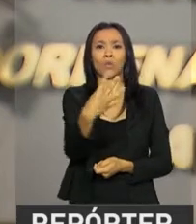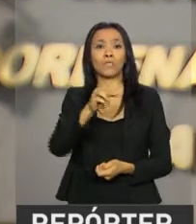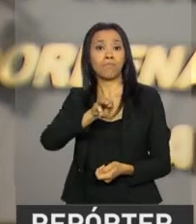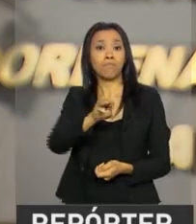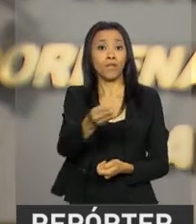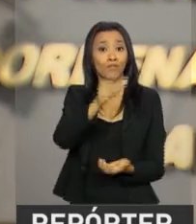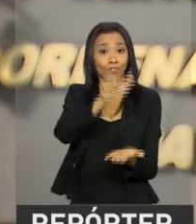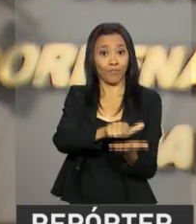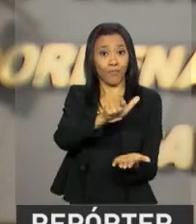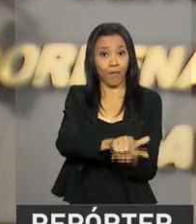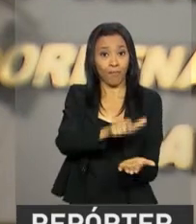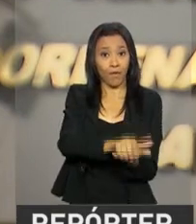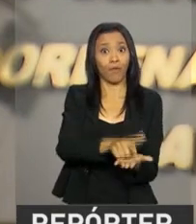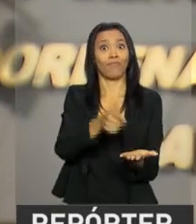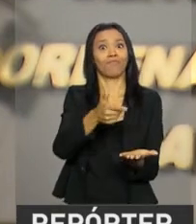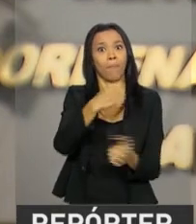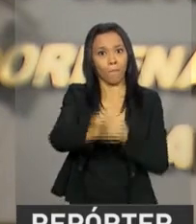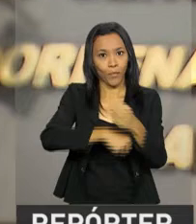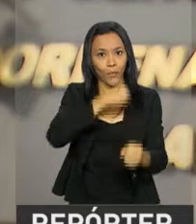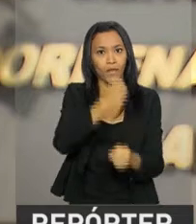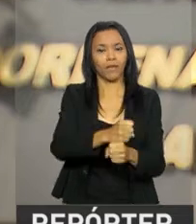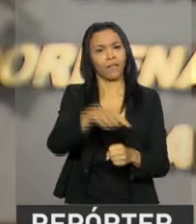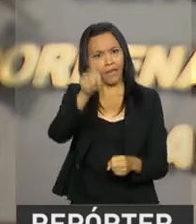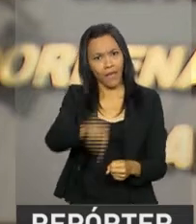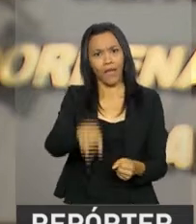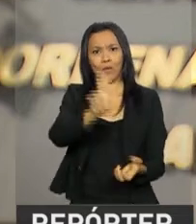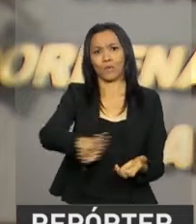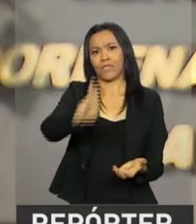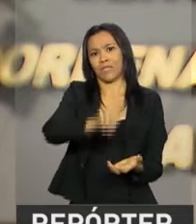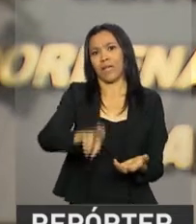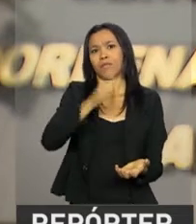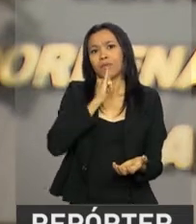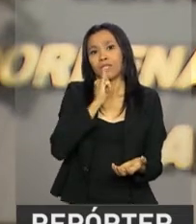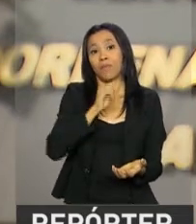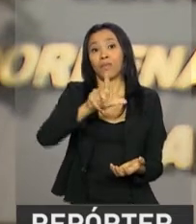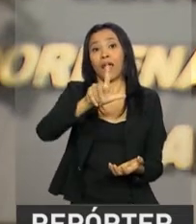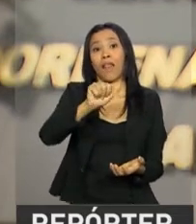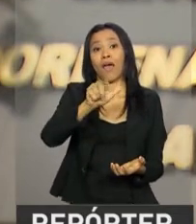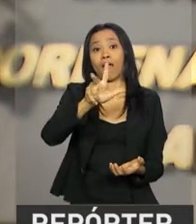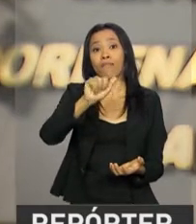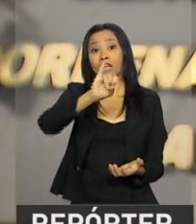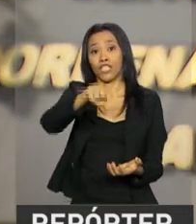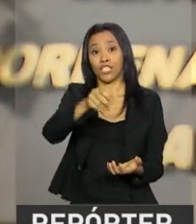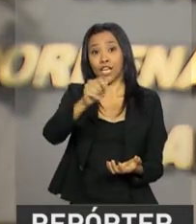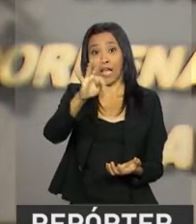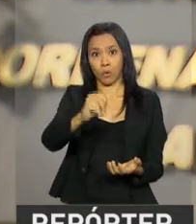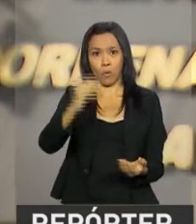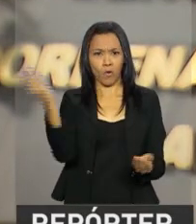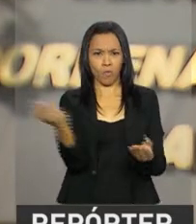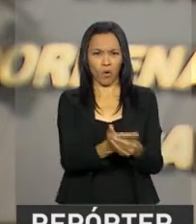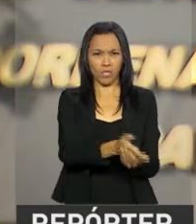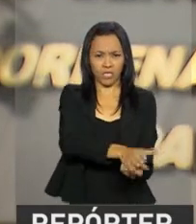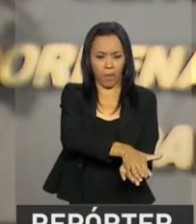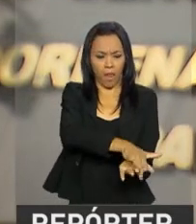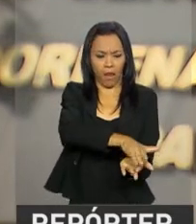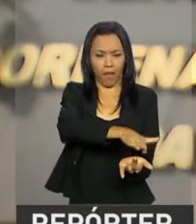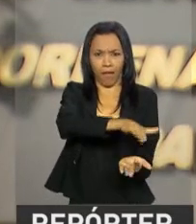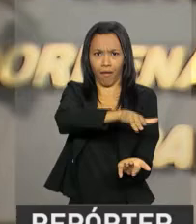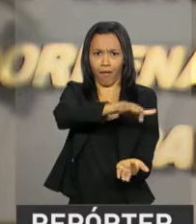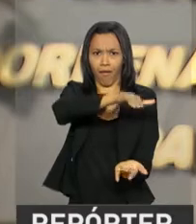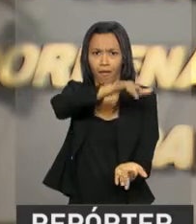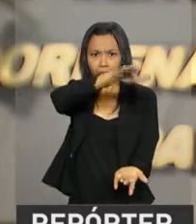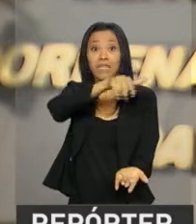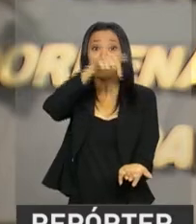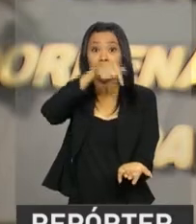ano que são usadas em inquéritos como os da operação lava jato o sistema deve estar em funcionamento em todas as unidades da polícia